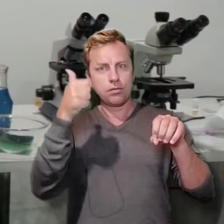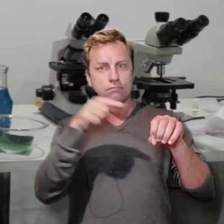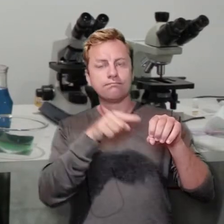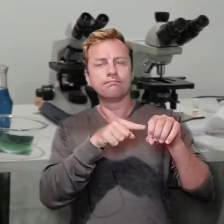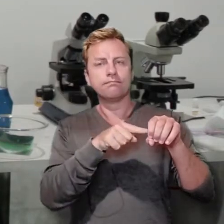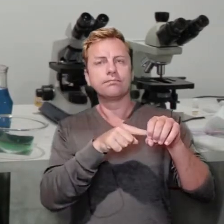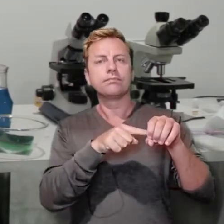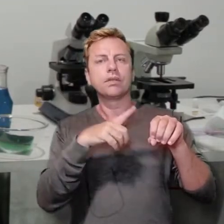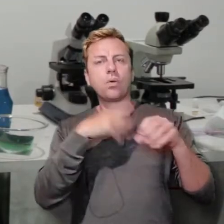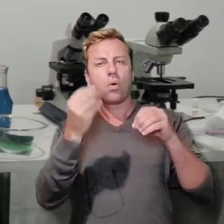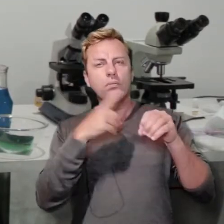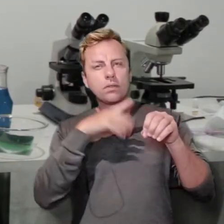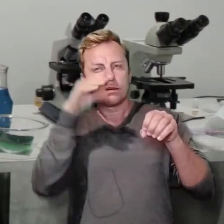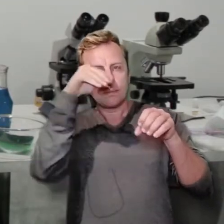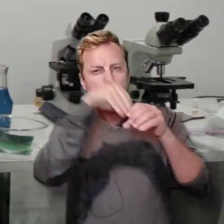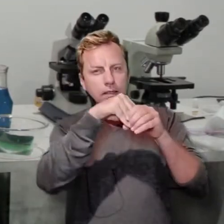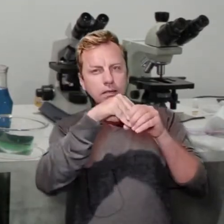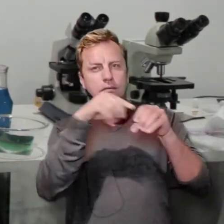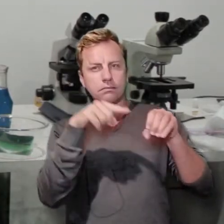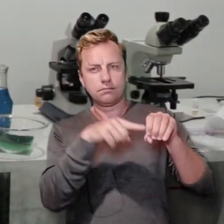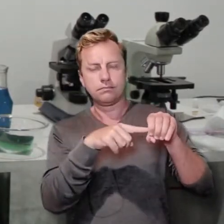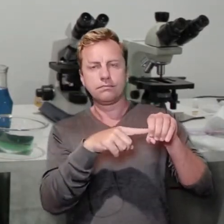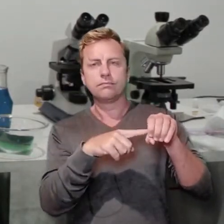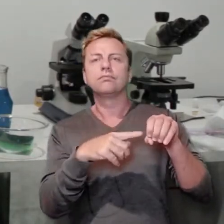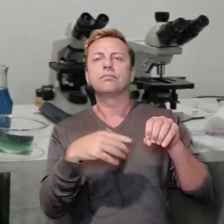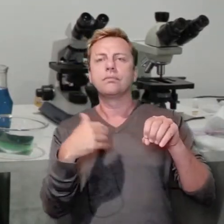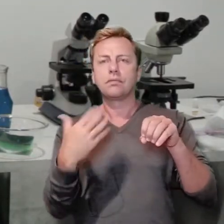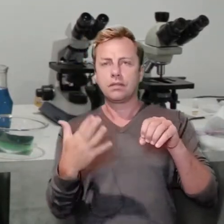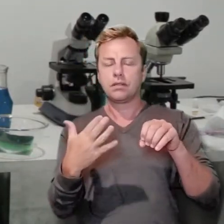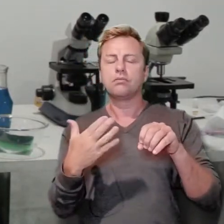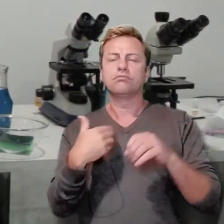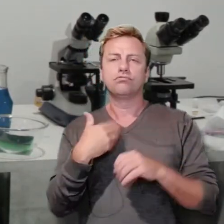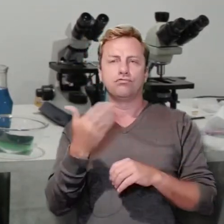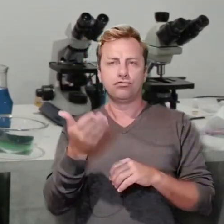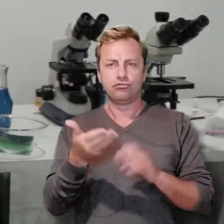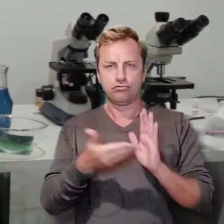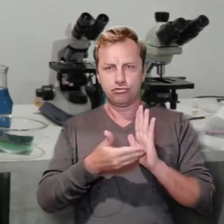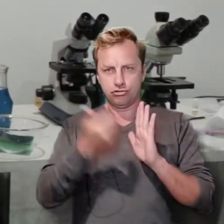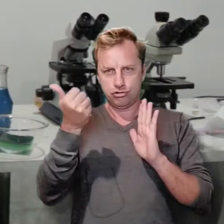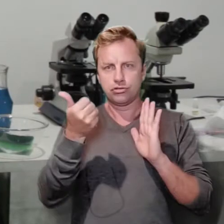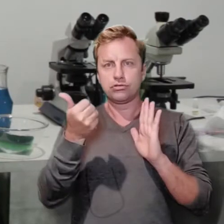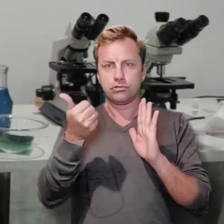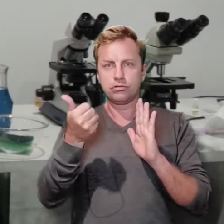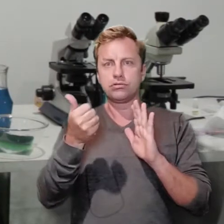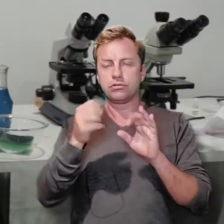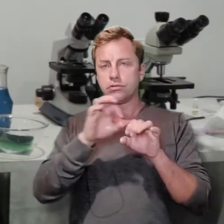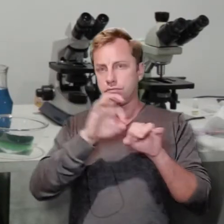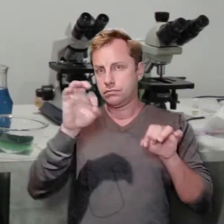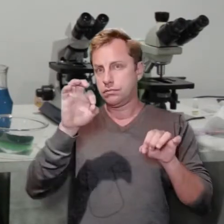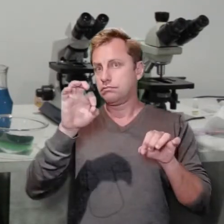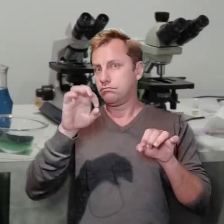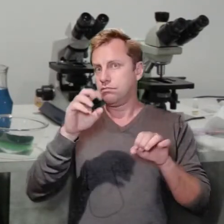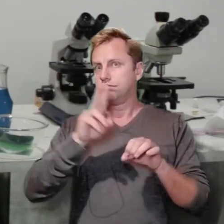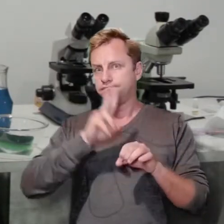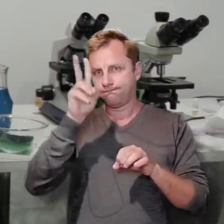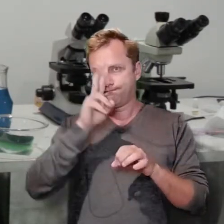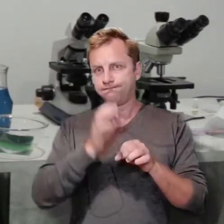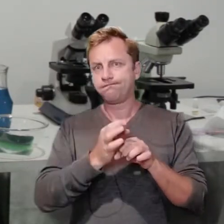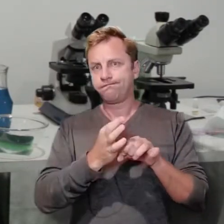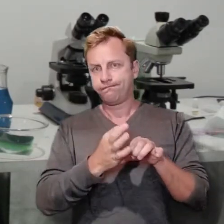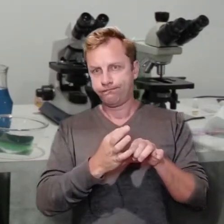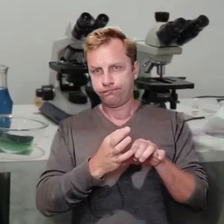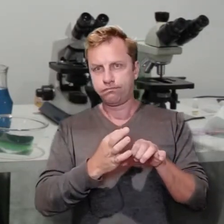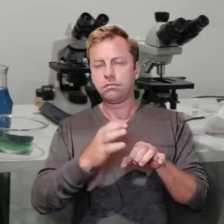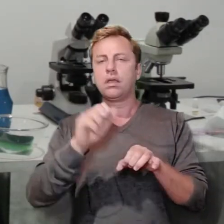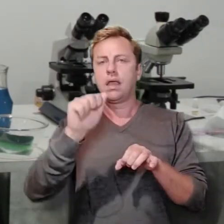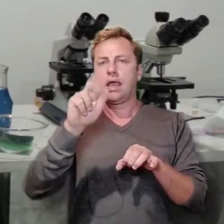alguns processos internos. Então o que eu vou fazer aqui vai ser retirar essa grande artéria